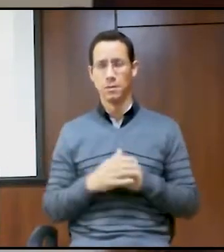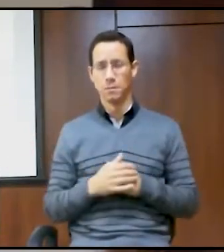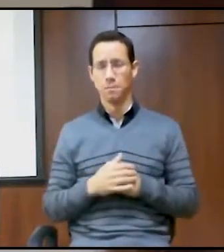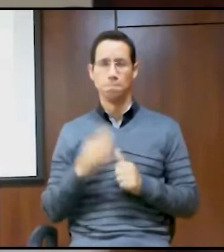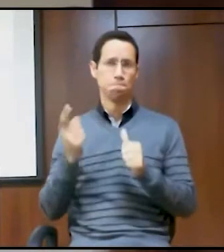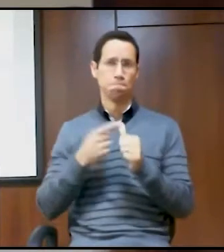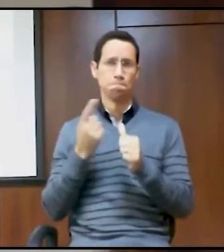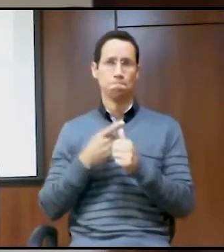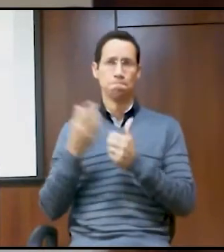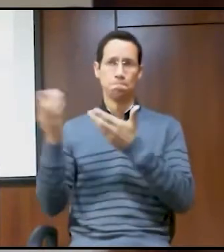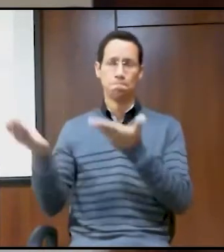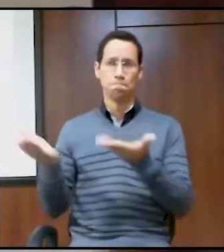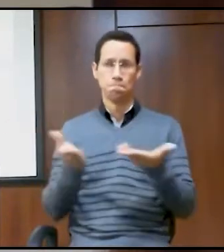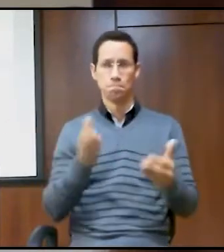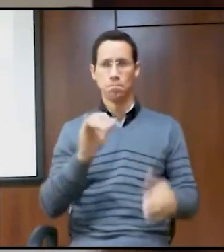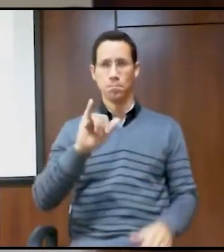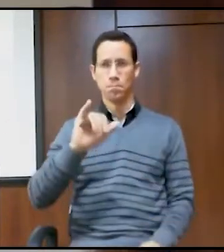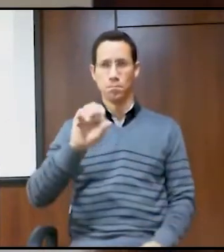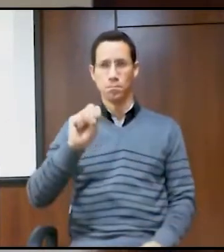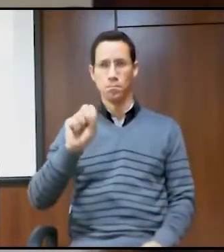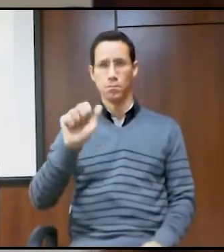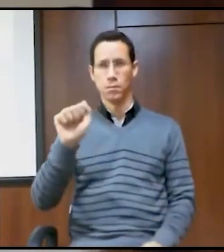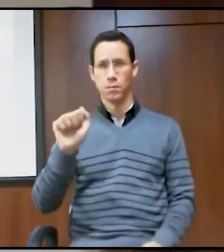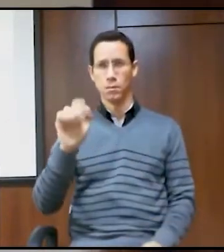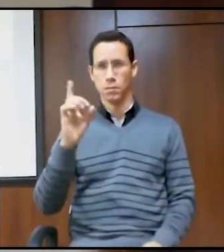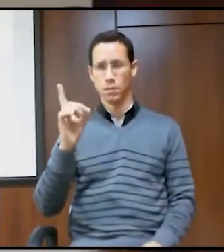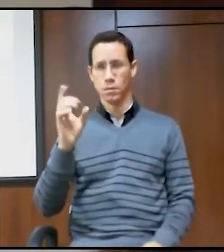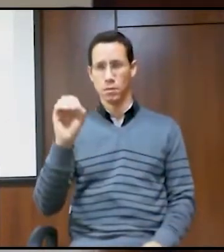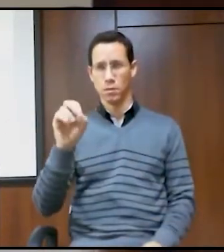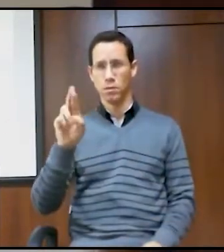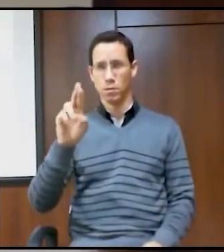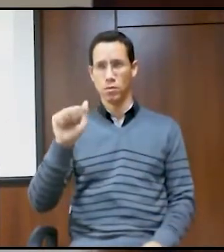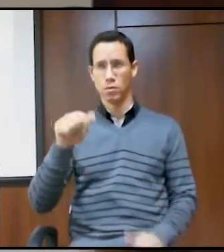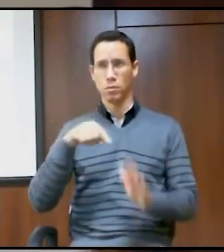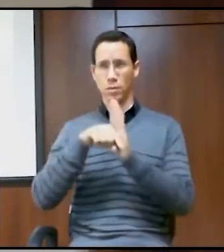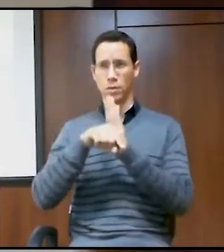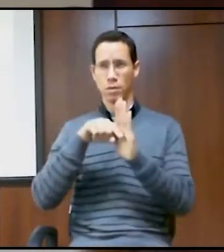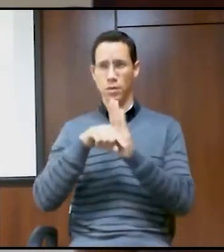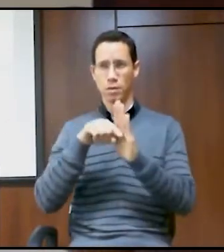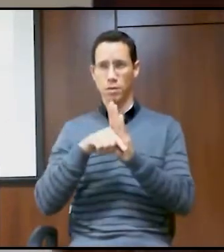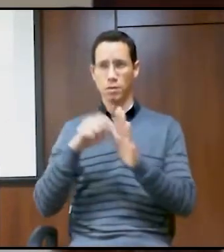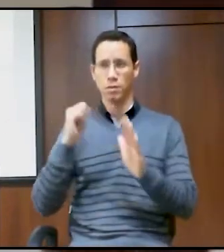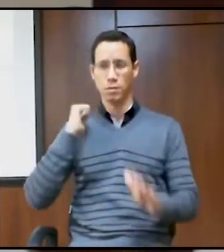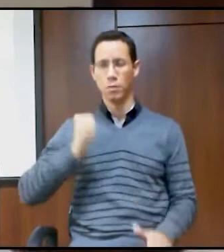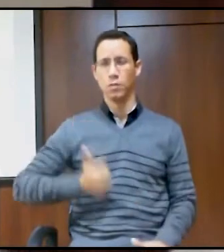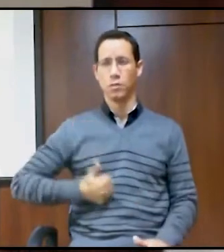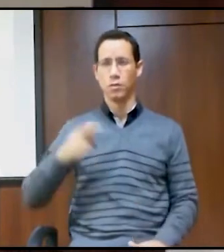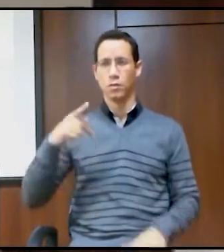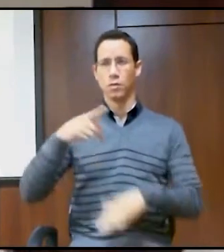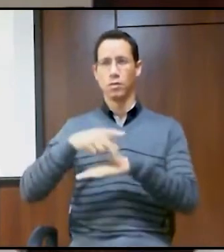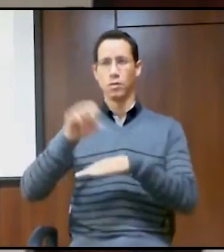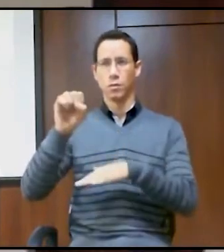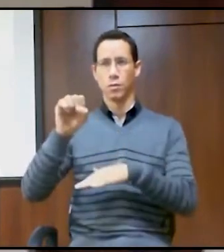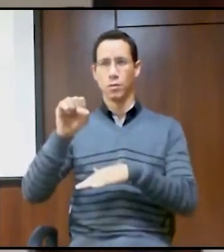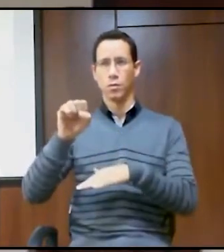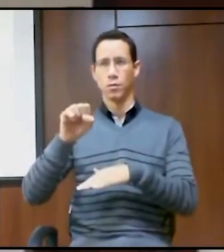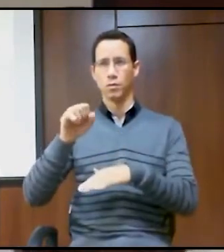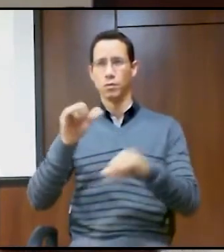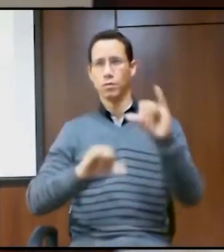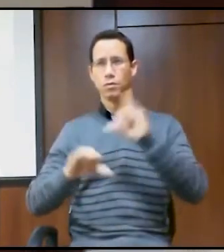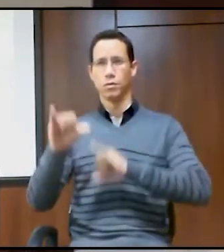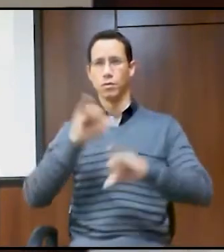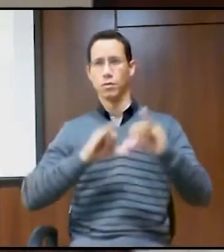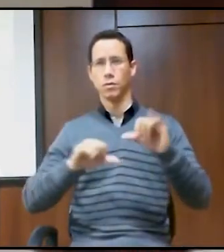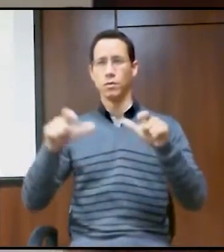eu queria chamar a Isadora Guerreiro, que é pesquisadora bolsista de pós-doutorado junto ao Laboratório de Espaço Público e